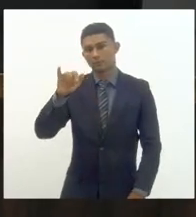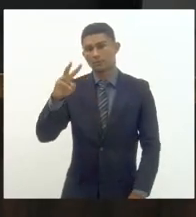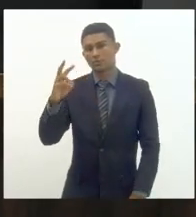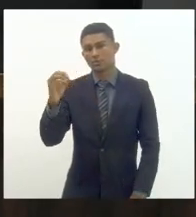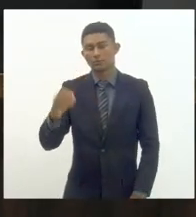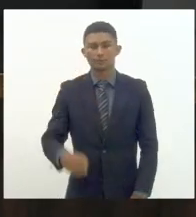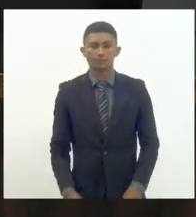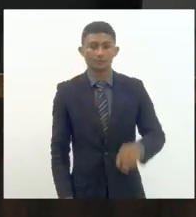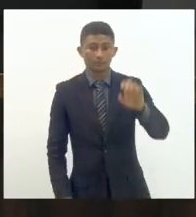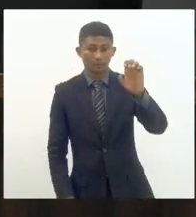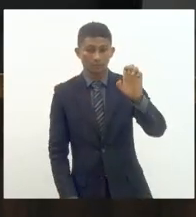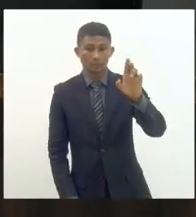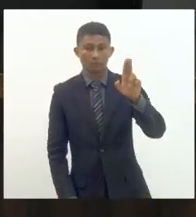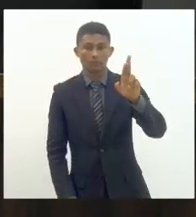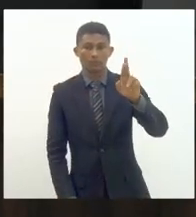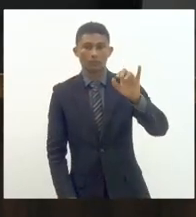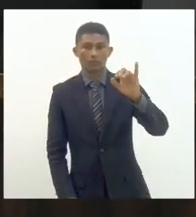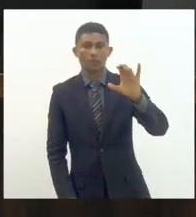Eurico Júnior.